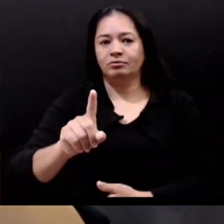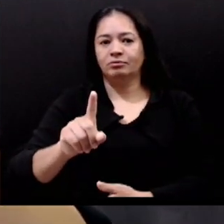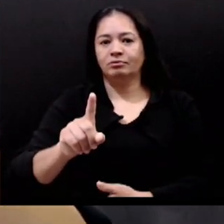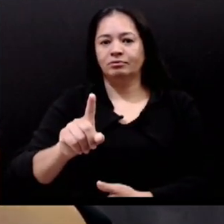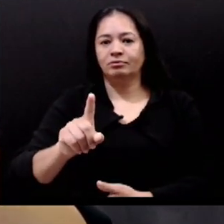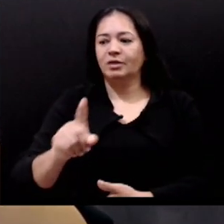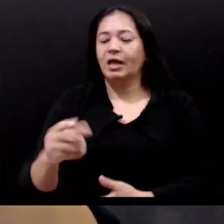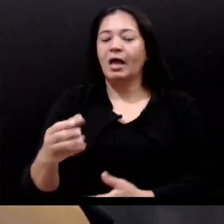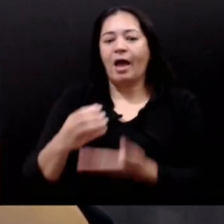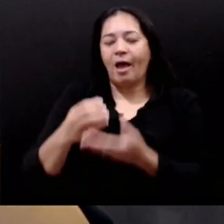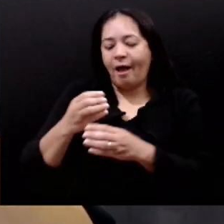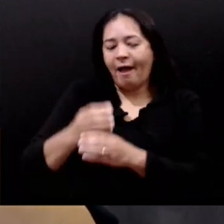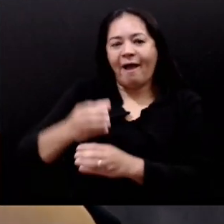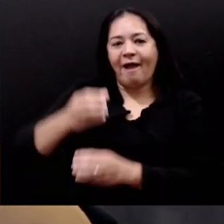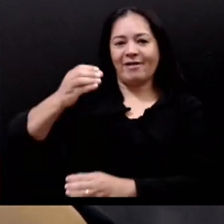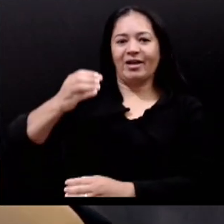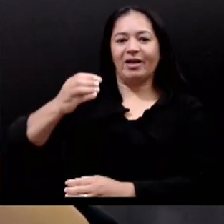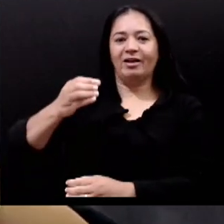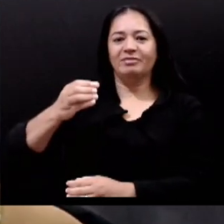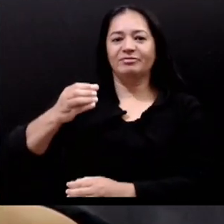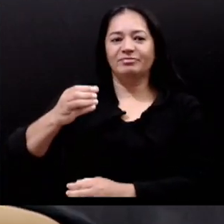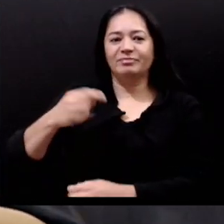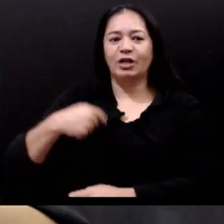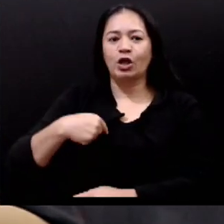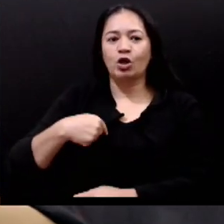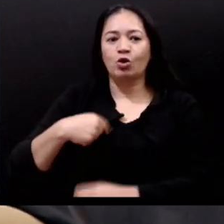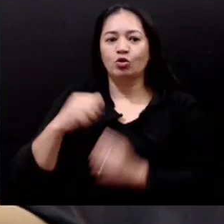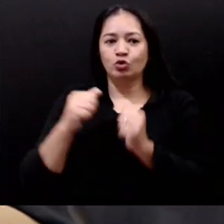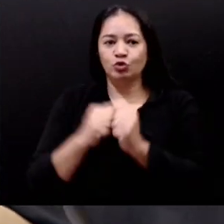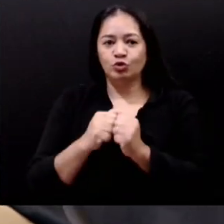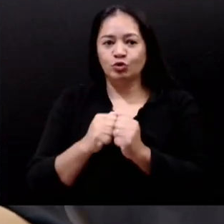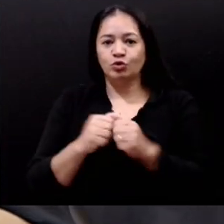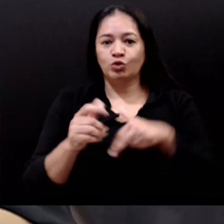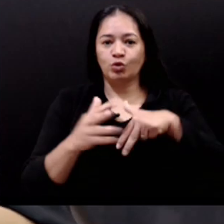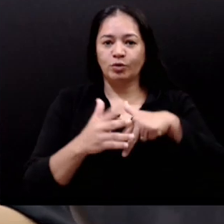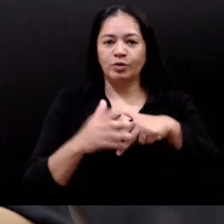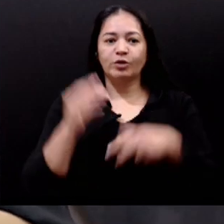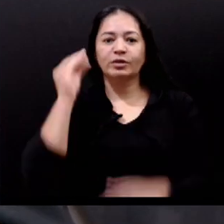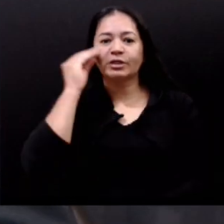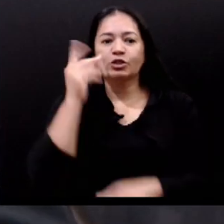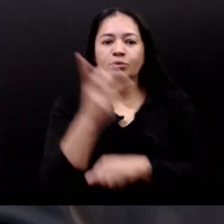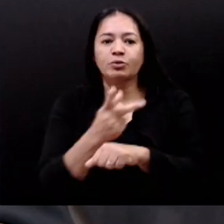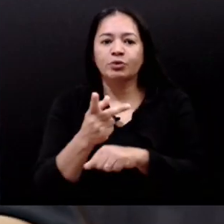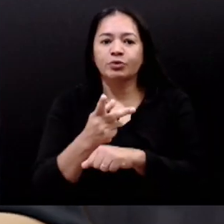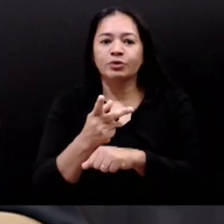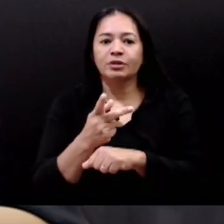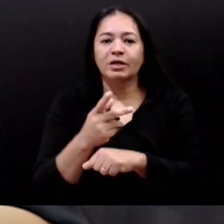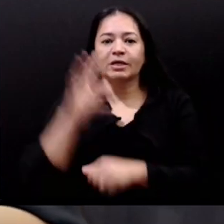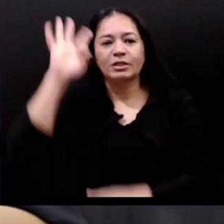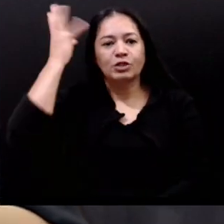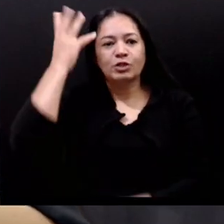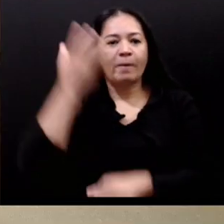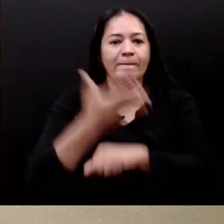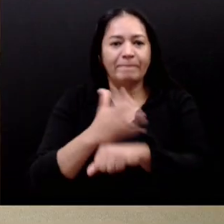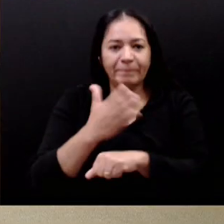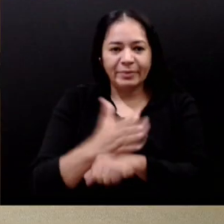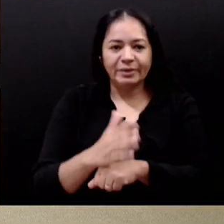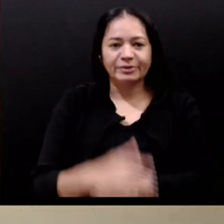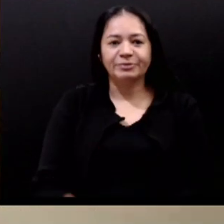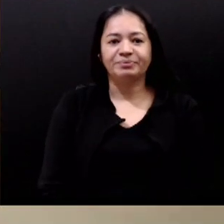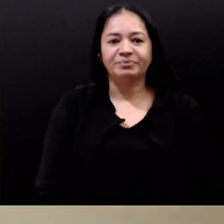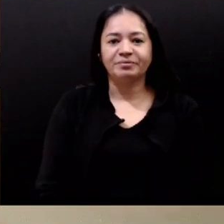Então, eu, junto com os meus pacientes, eu tento buscar soluções muito práticas Uhum. para resolver esses problemas.